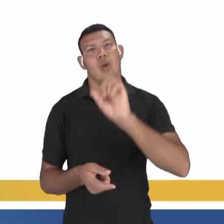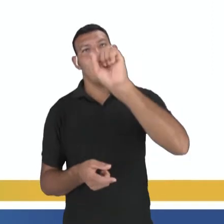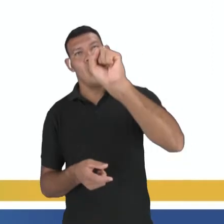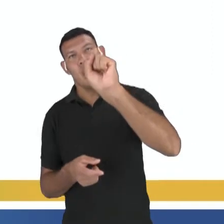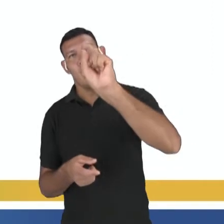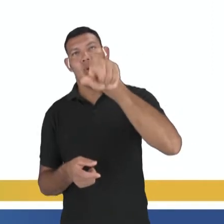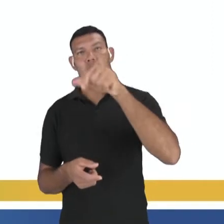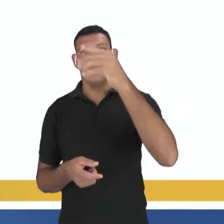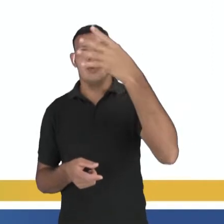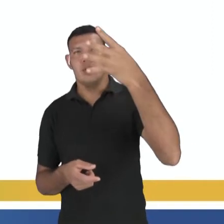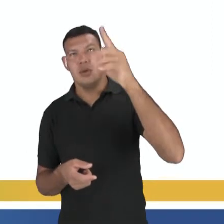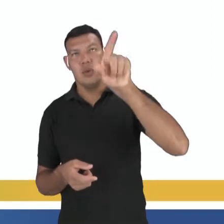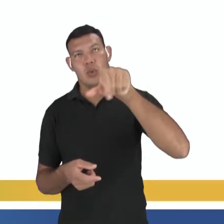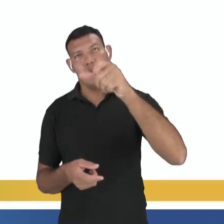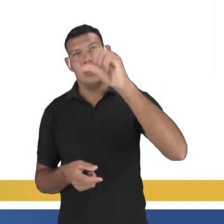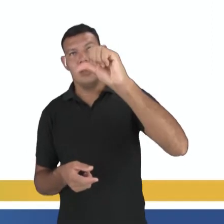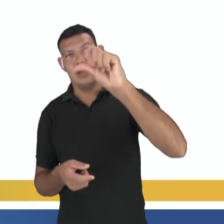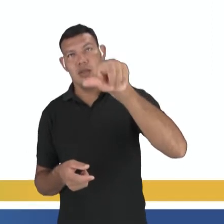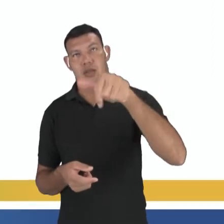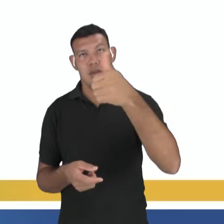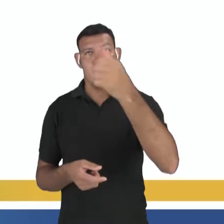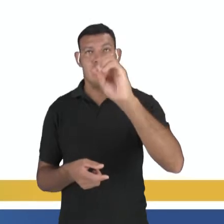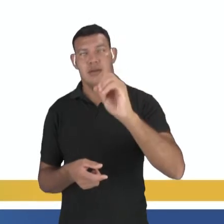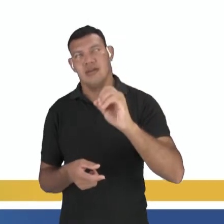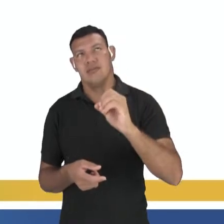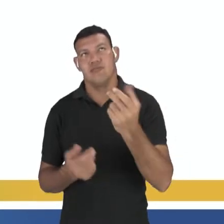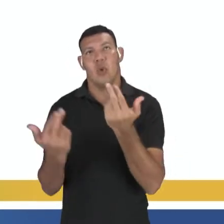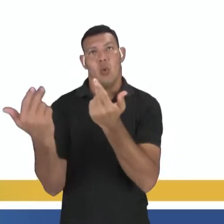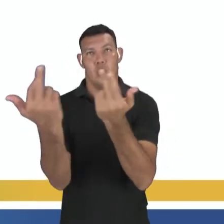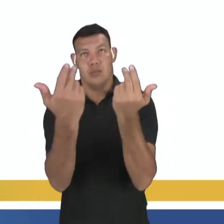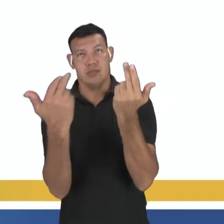4, 9 e 10, seria a mesma coisa dele tirar